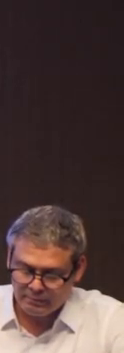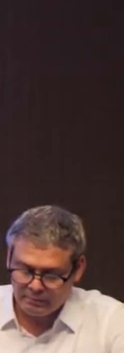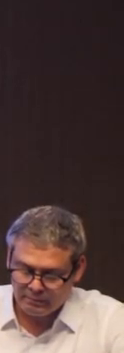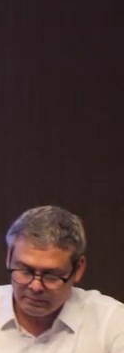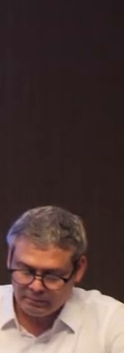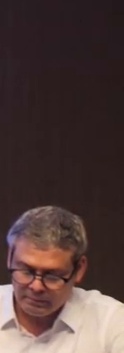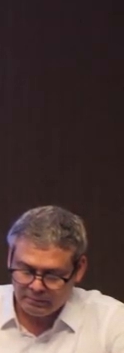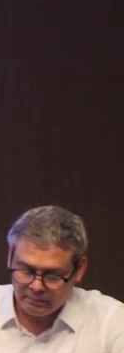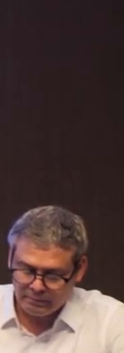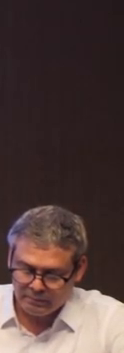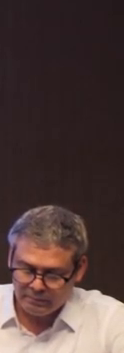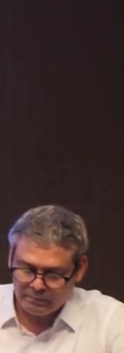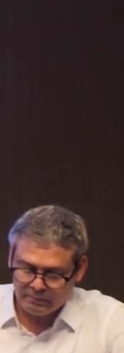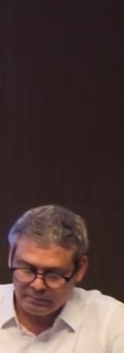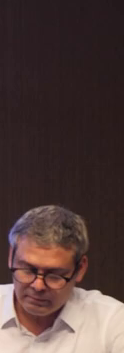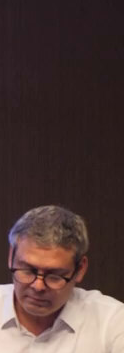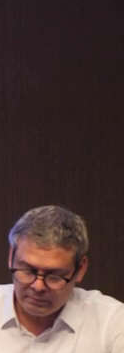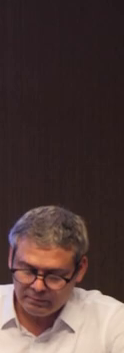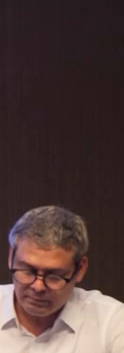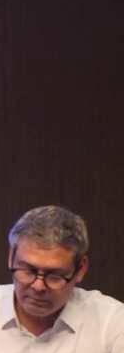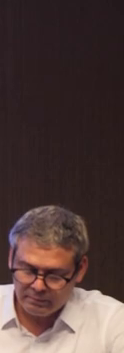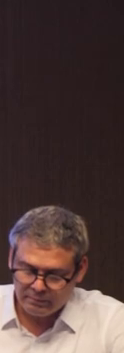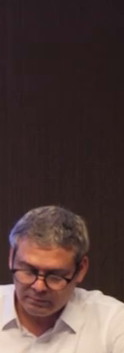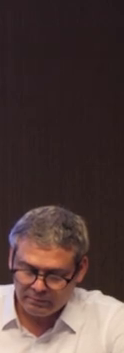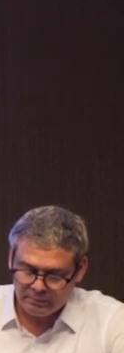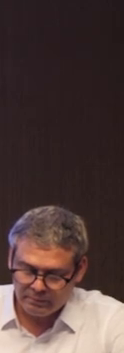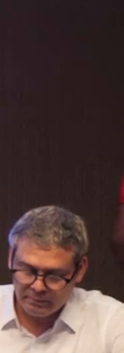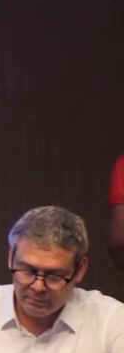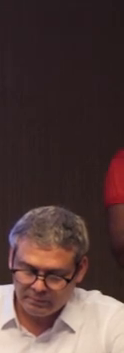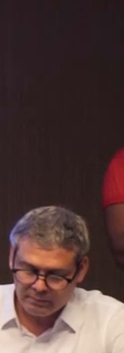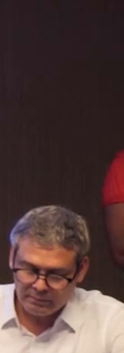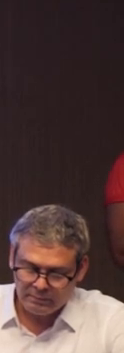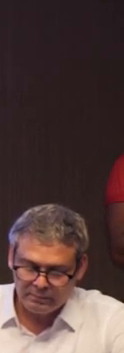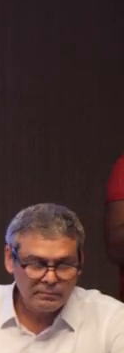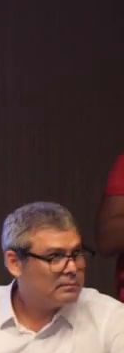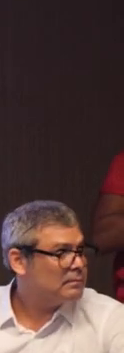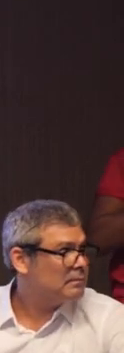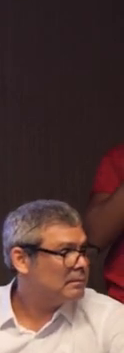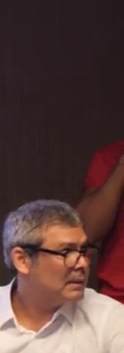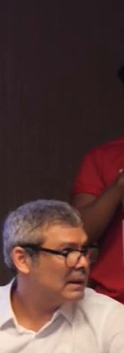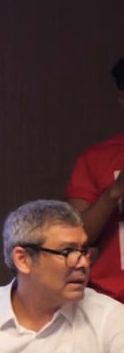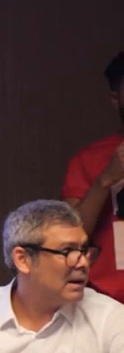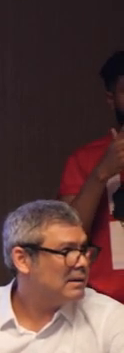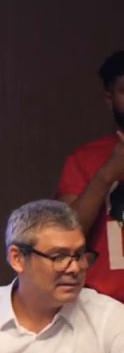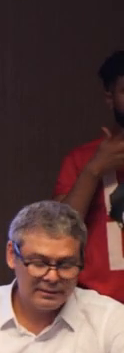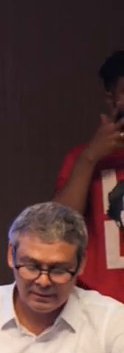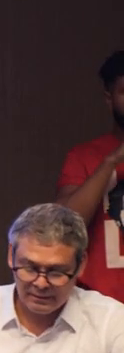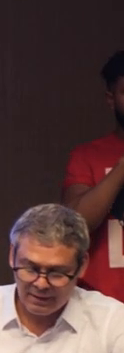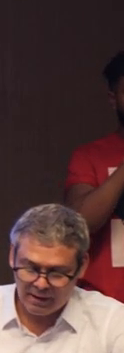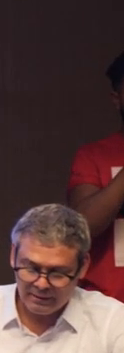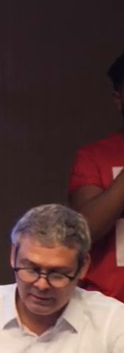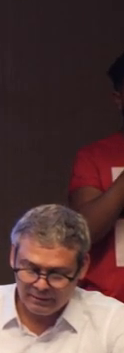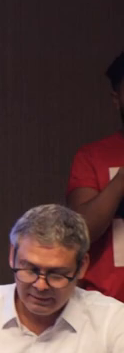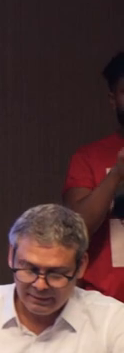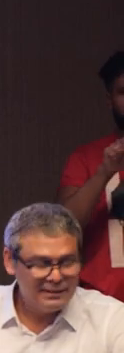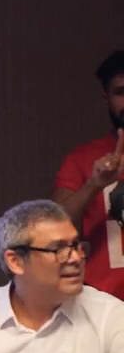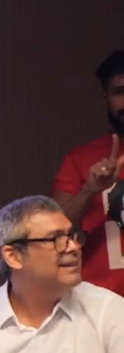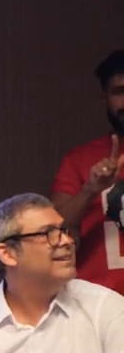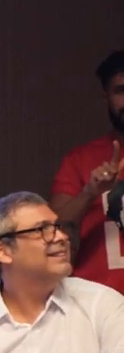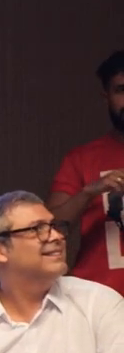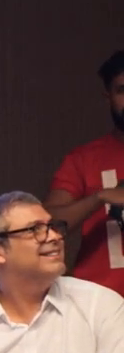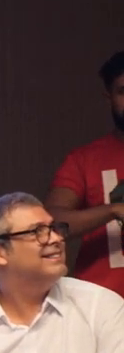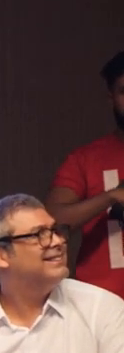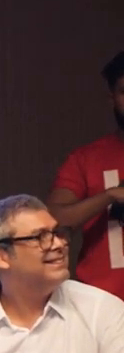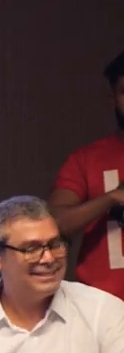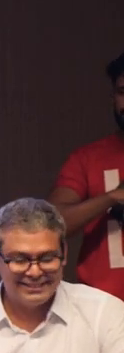quero escrever, ler um texto que eu publiquei nas minhas redes sociais assim que eu ouvi a fala do companheiro Lindbergh, da Rosário, cumprimentar ele,